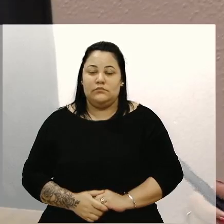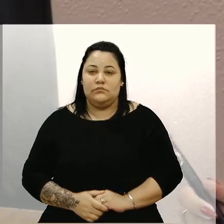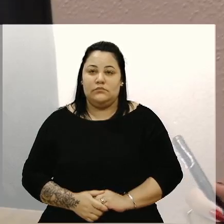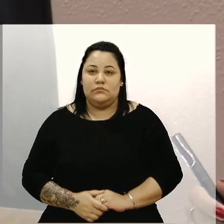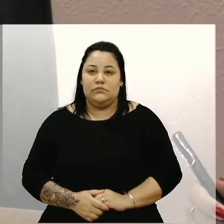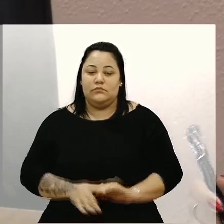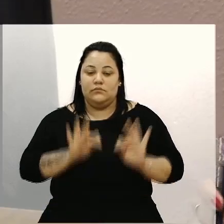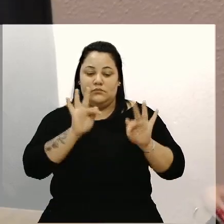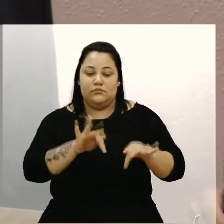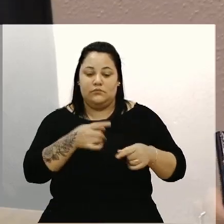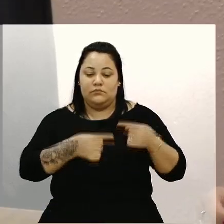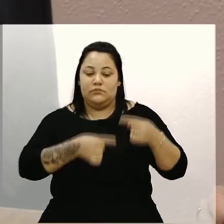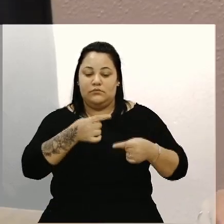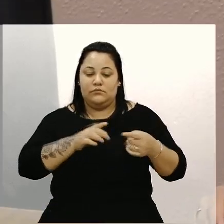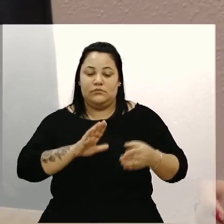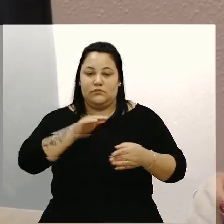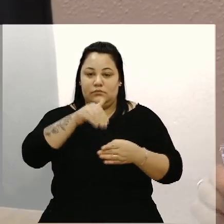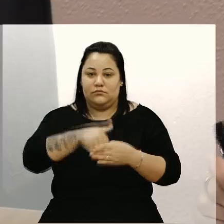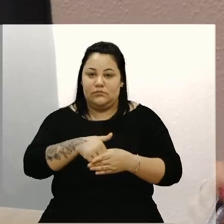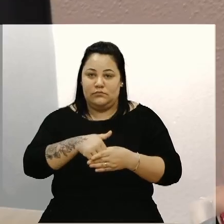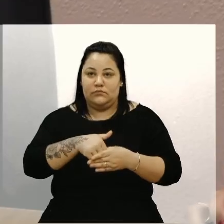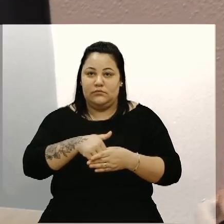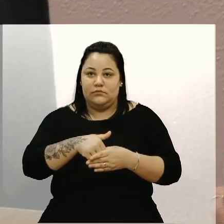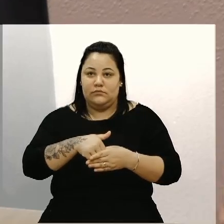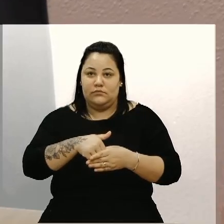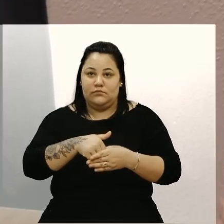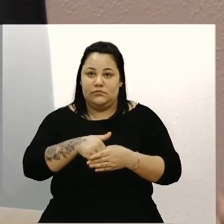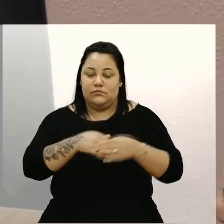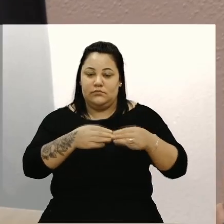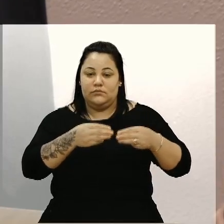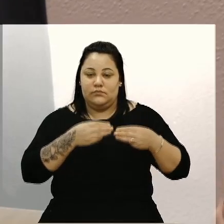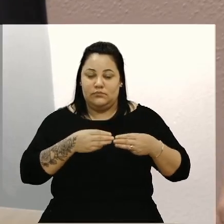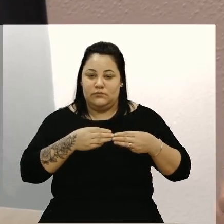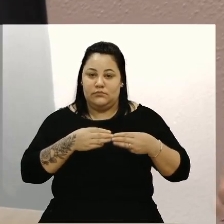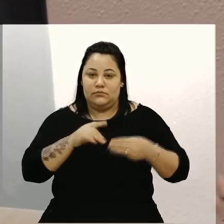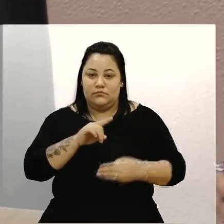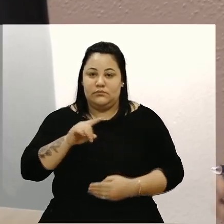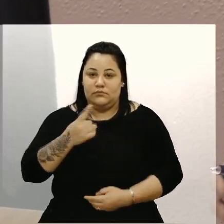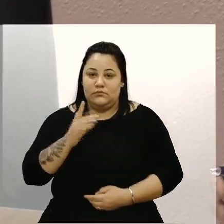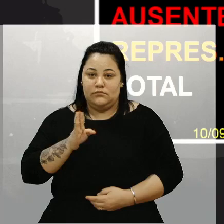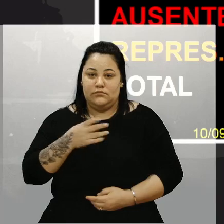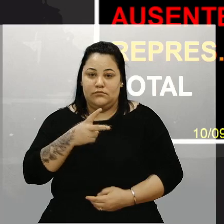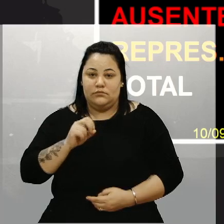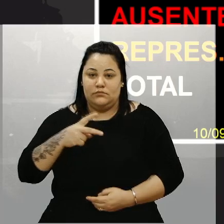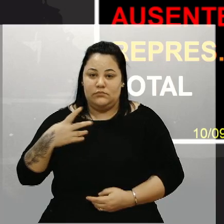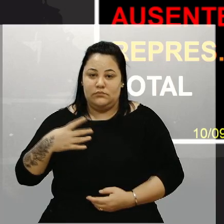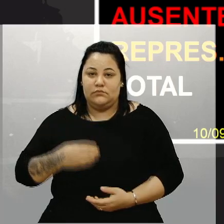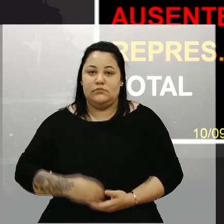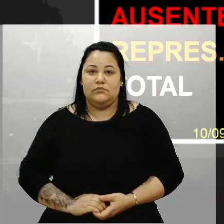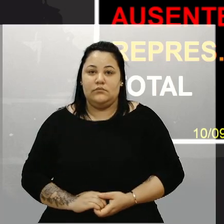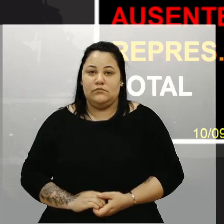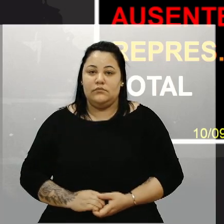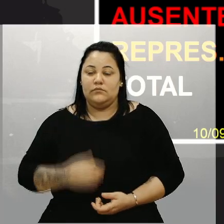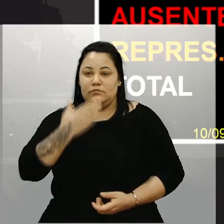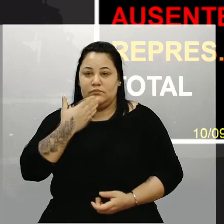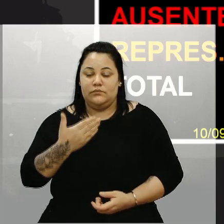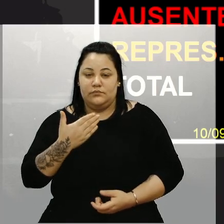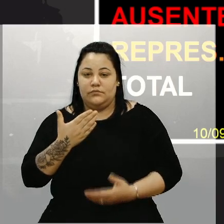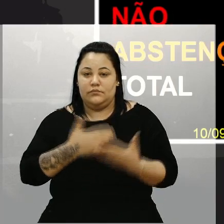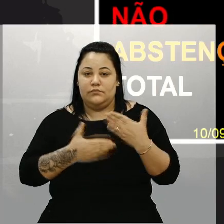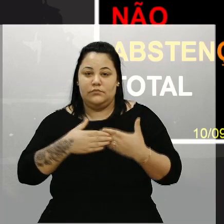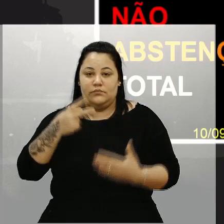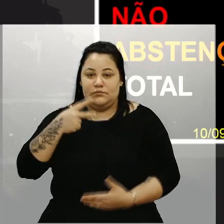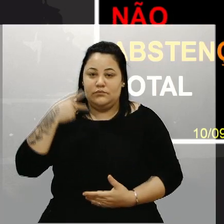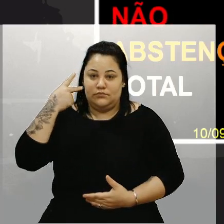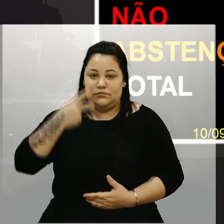Encerrada a discussão, em votação, a emenda modificativa, emenda -1/2024. Solicito às vereadoras e